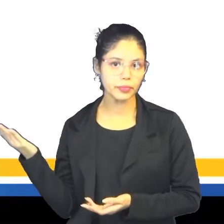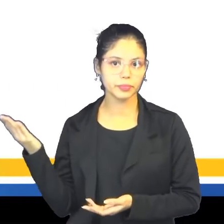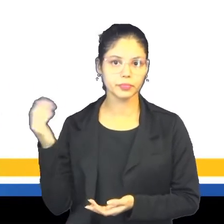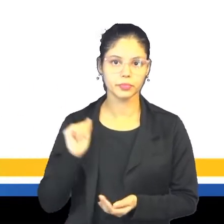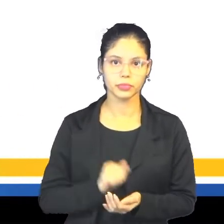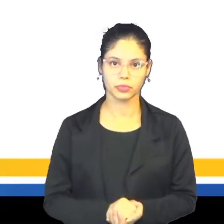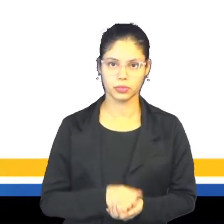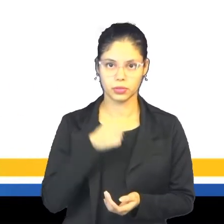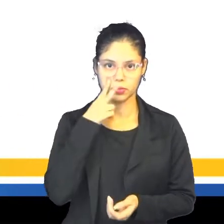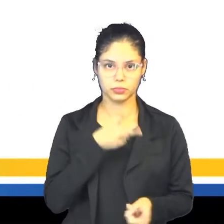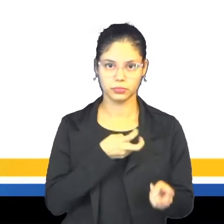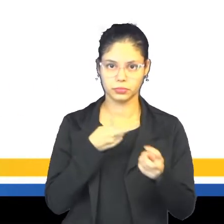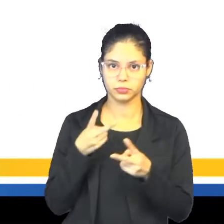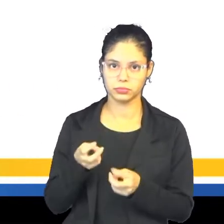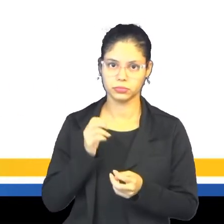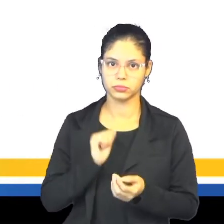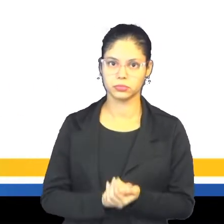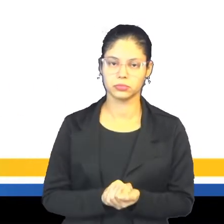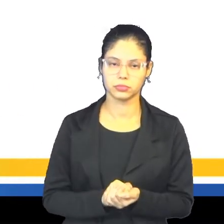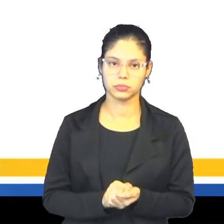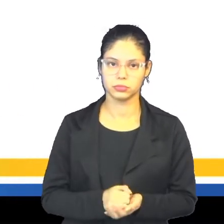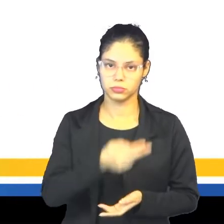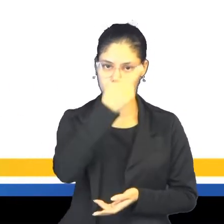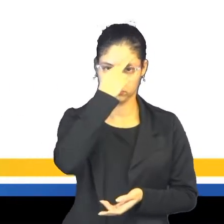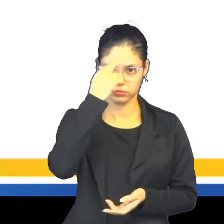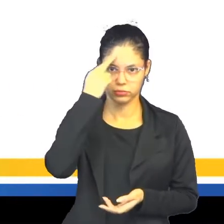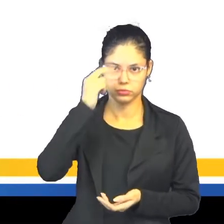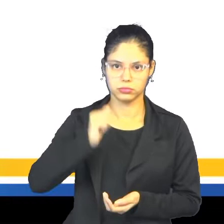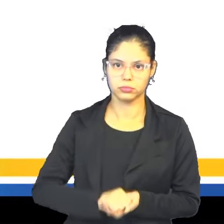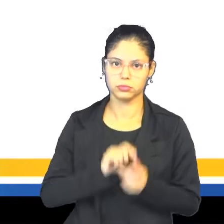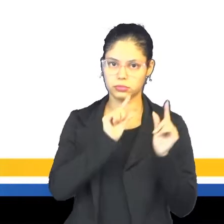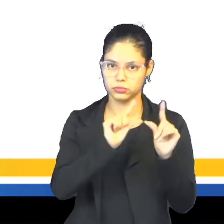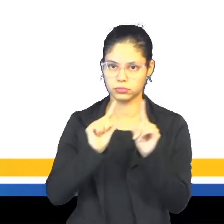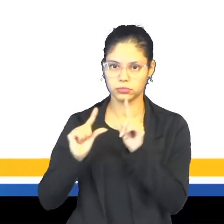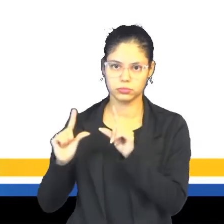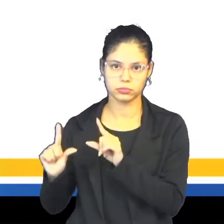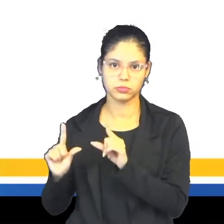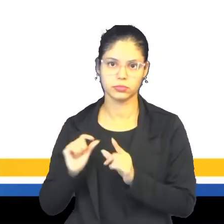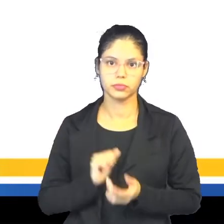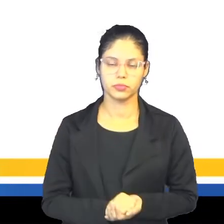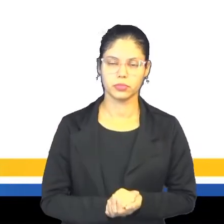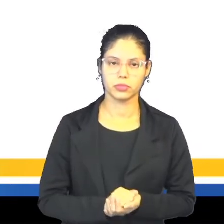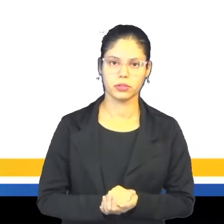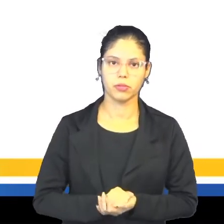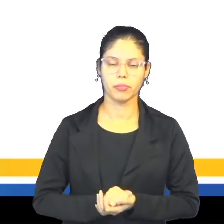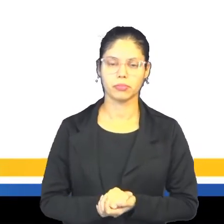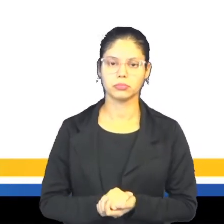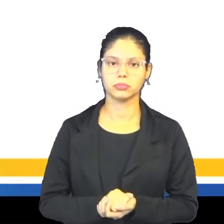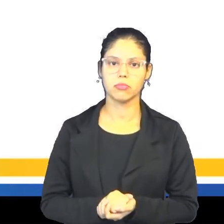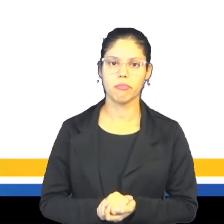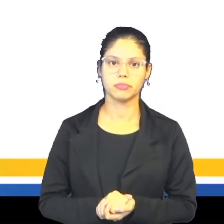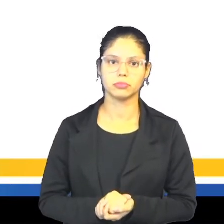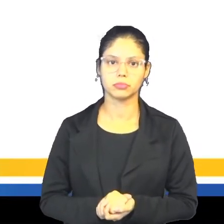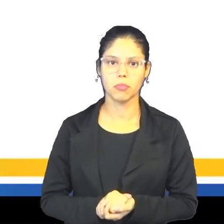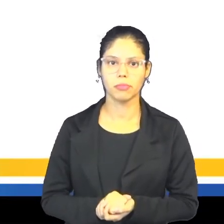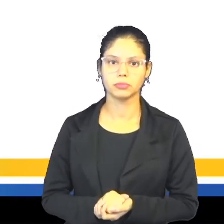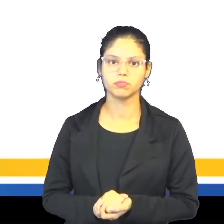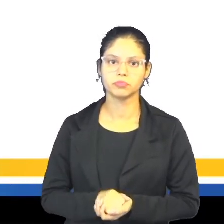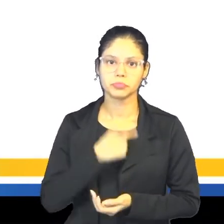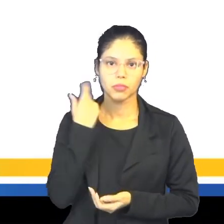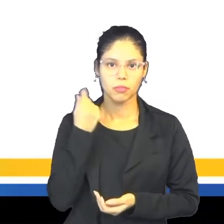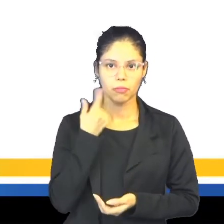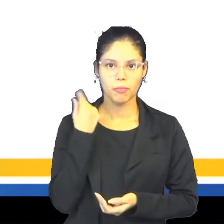Então observe aqui, né, mais uma historieta, ou tira, ou ele cômico, como prefiram chamar, do Gaturro ali,